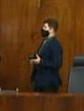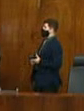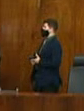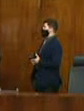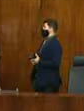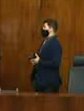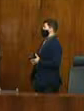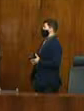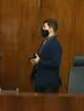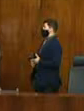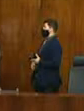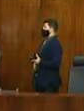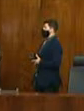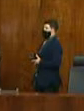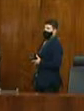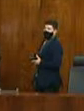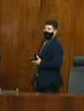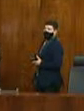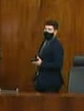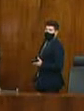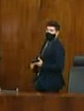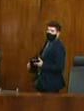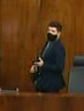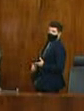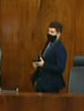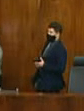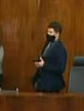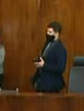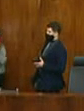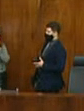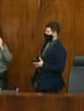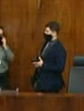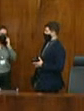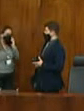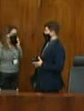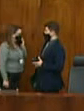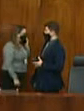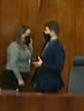aqui. Pelo menos a bancada do pessoal. Caso Thiago, caso Thiago,